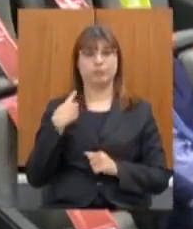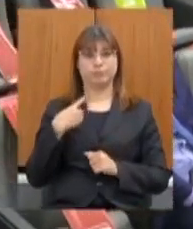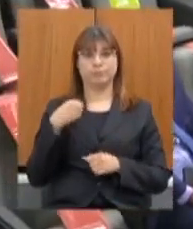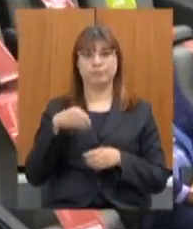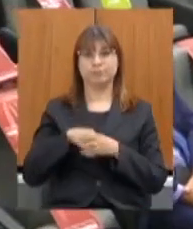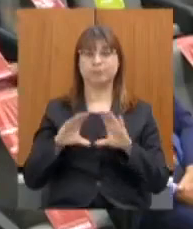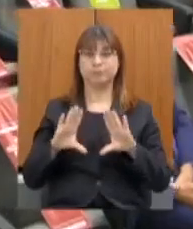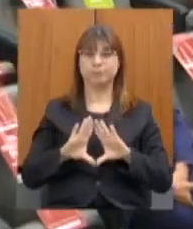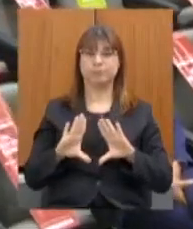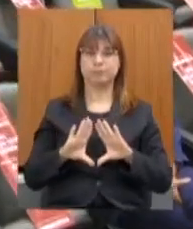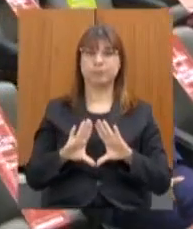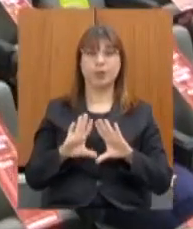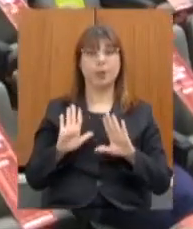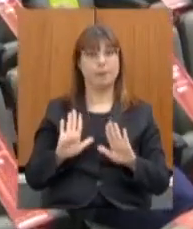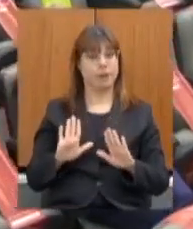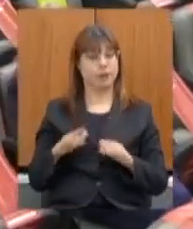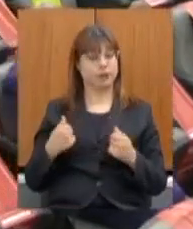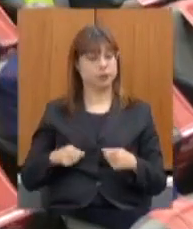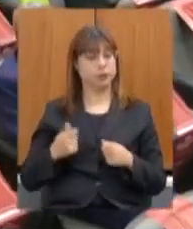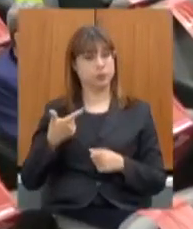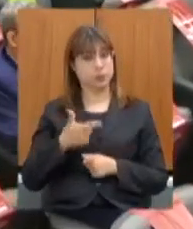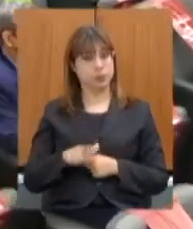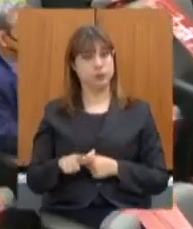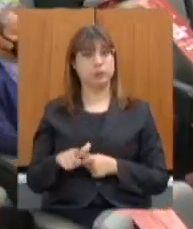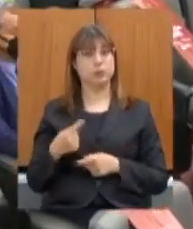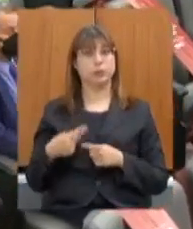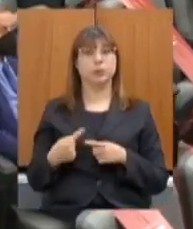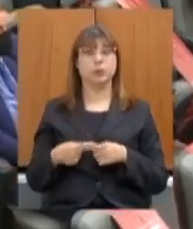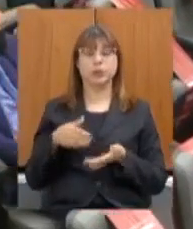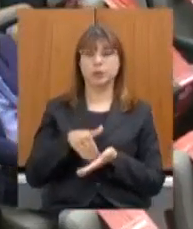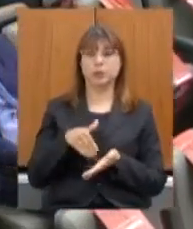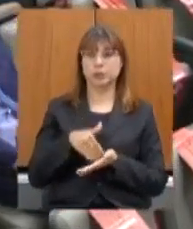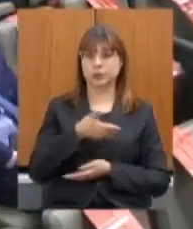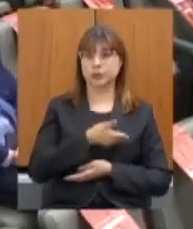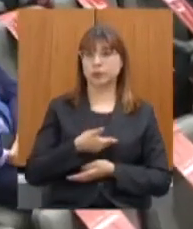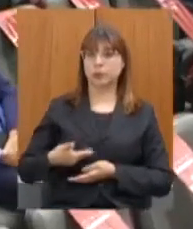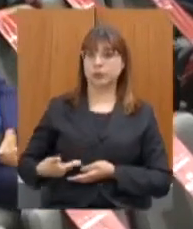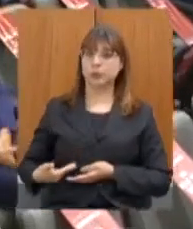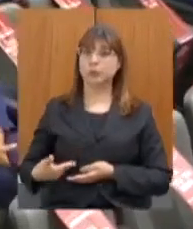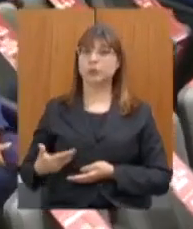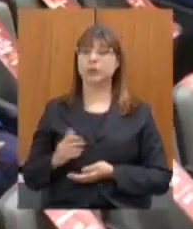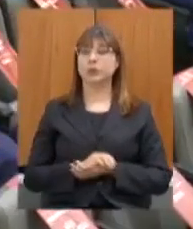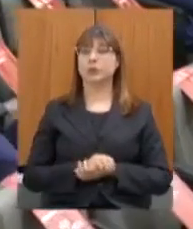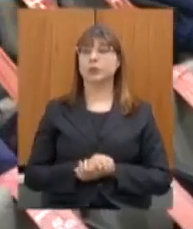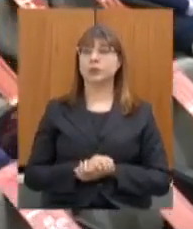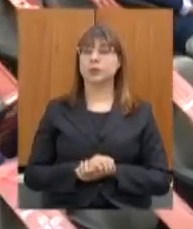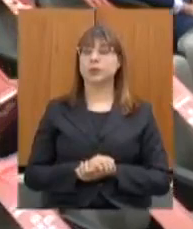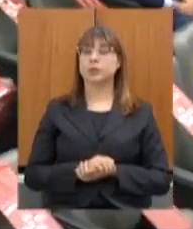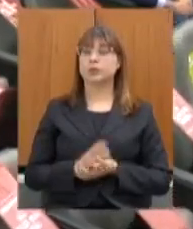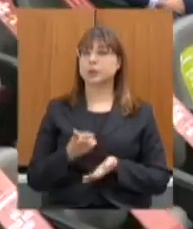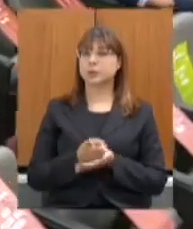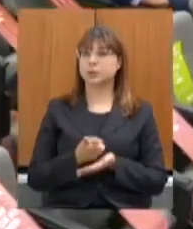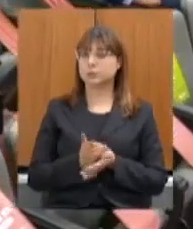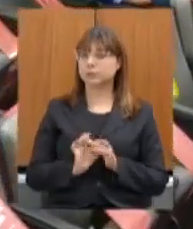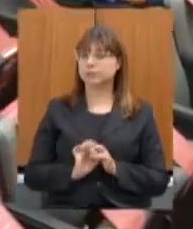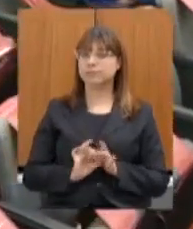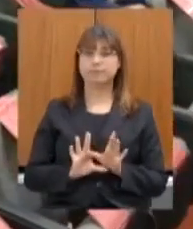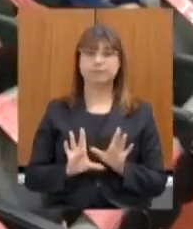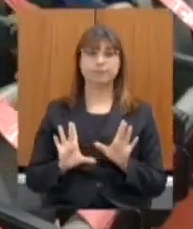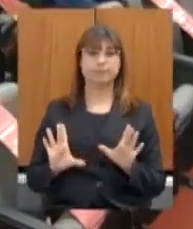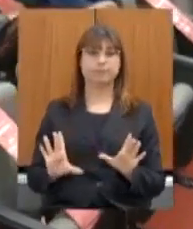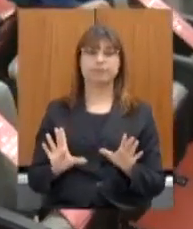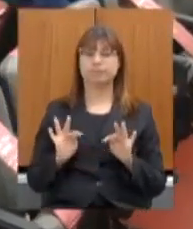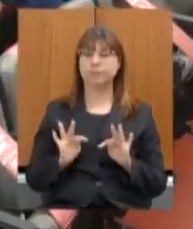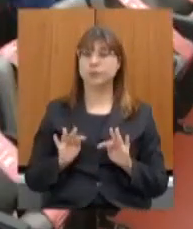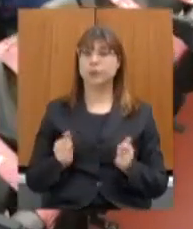mas que temos que ter cada vez mais. A Secretaria de Governo, é importante frisar aqui, deputado, está integralmente à disposição de